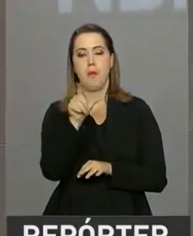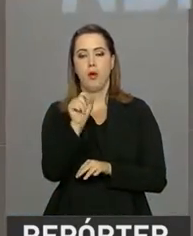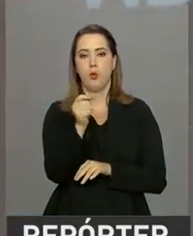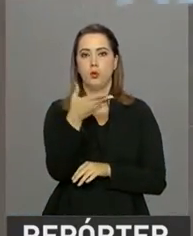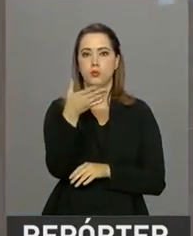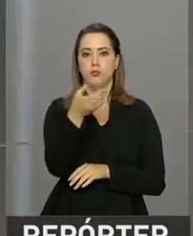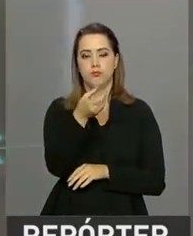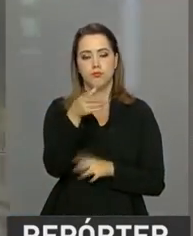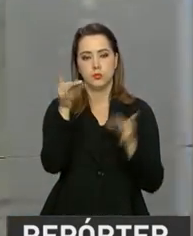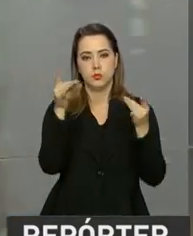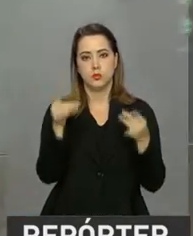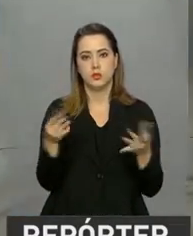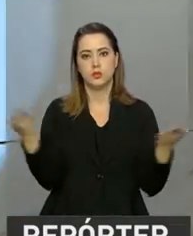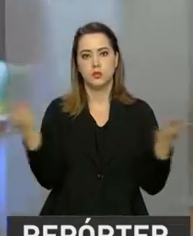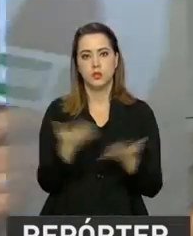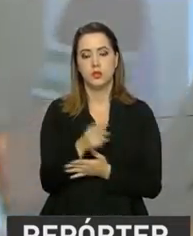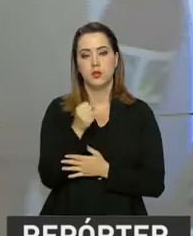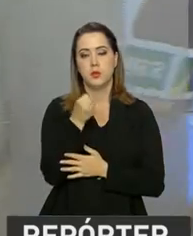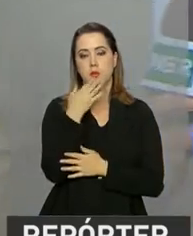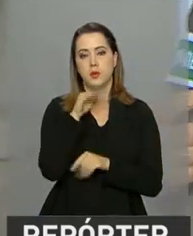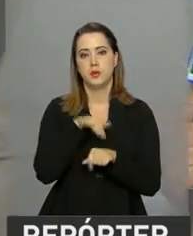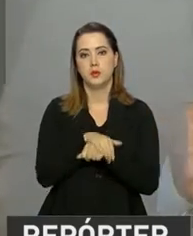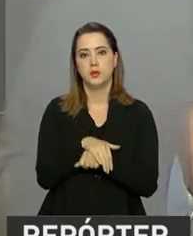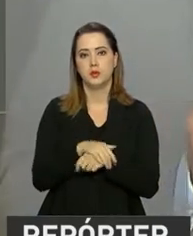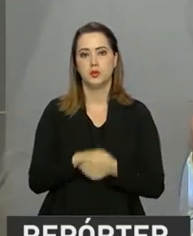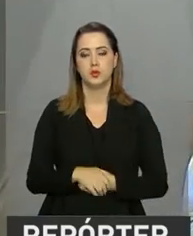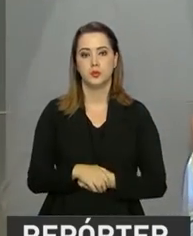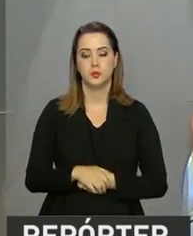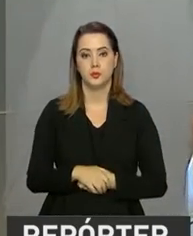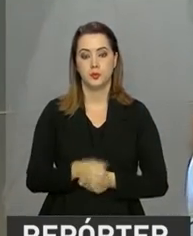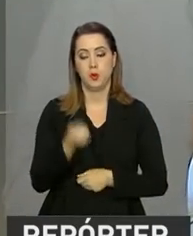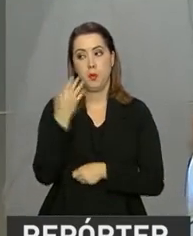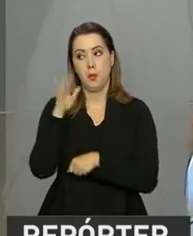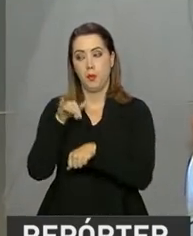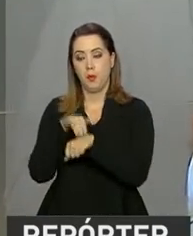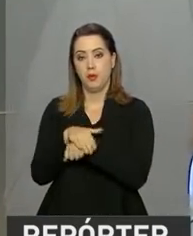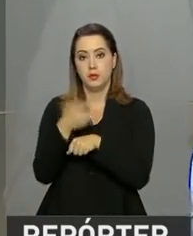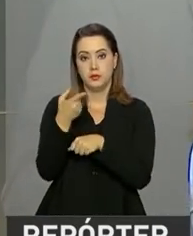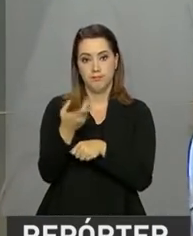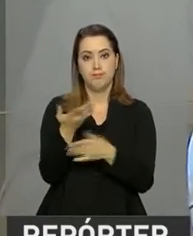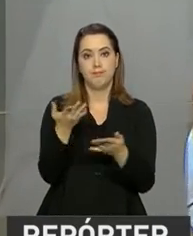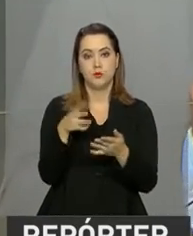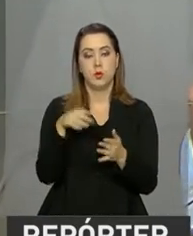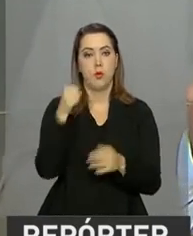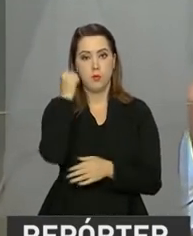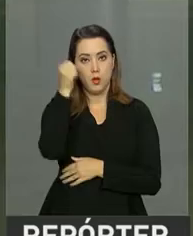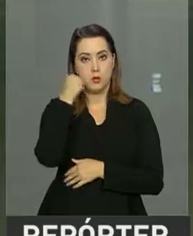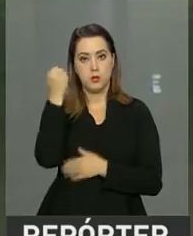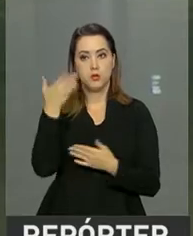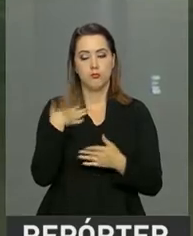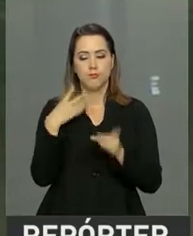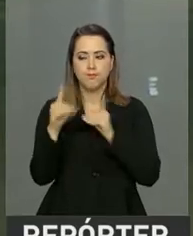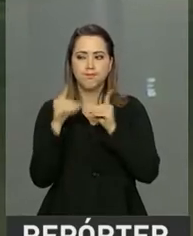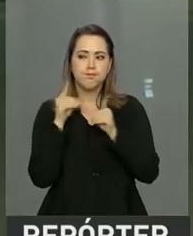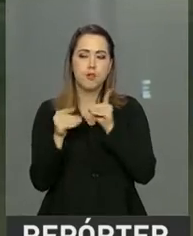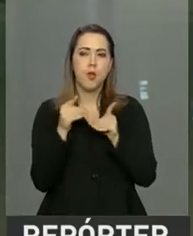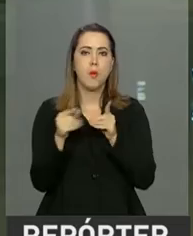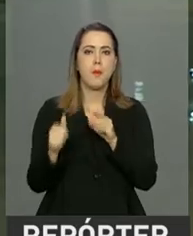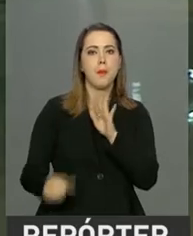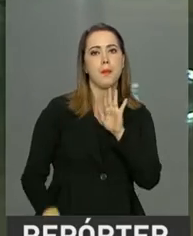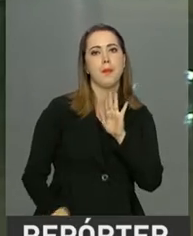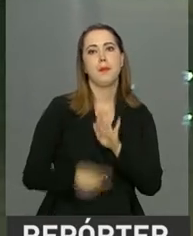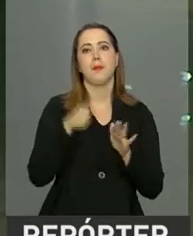Sálvia tem os detalhes sobre esse assunto. Boa noite, Paulo. Boa noite, Zé Luiz. Os senadores estão discutindo neste momento a primeira